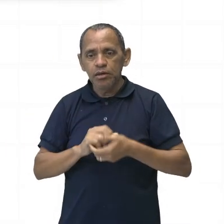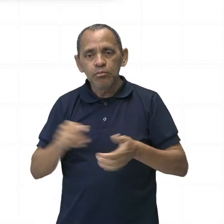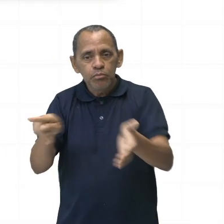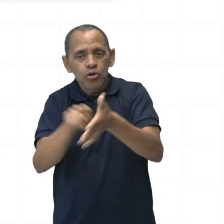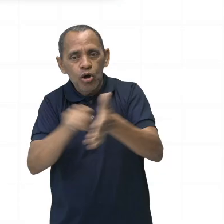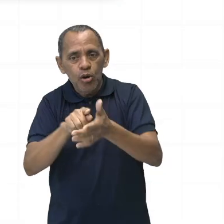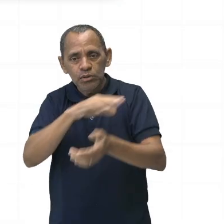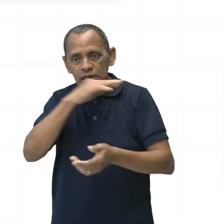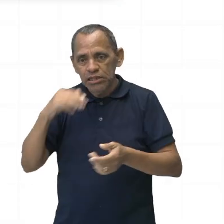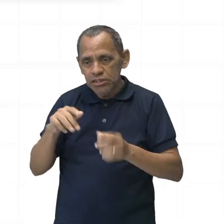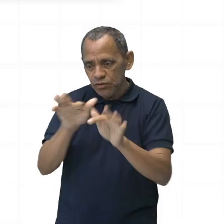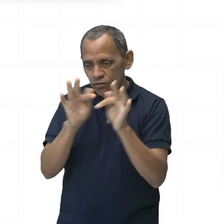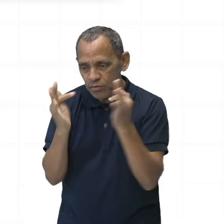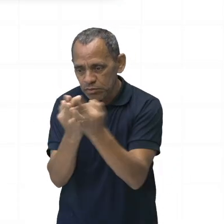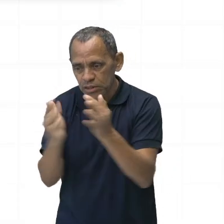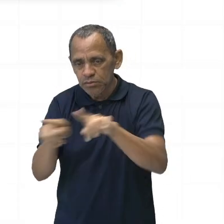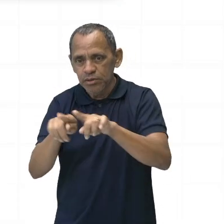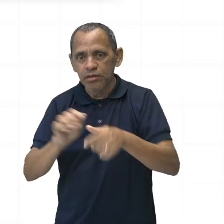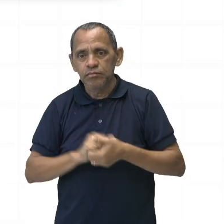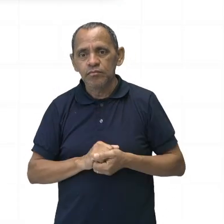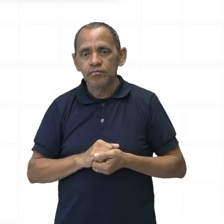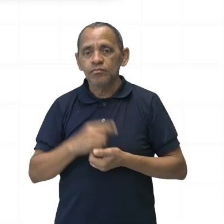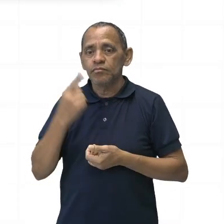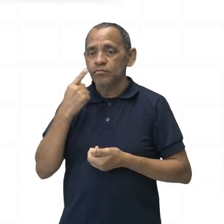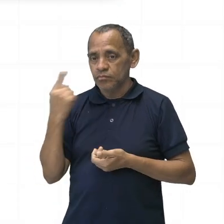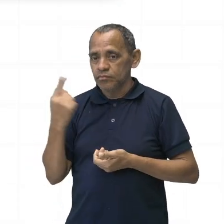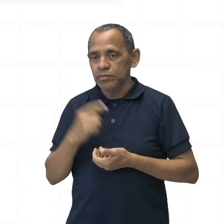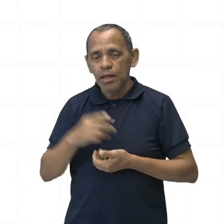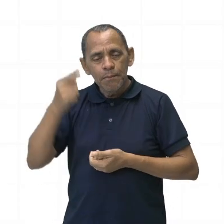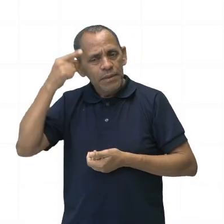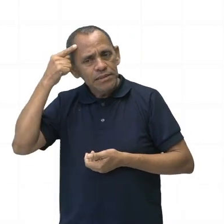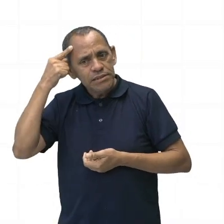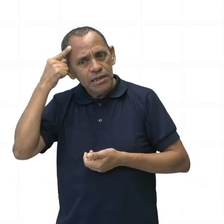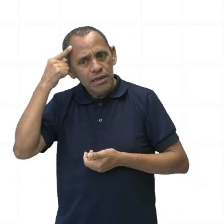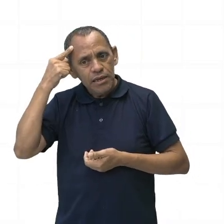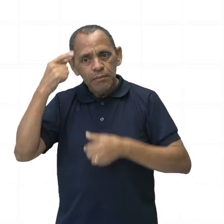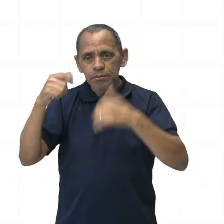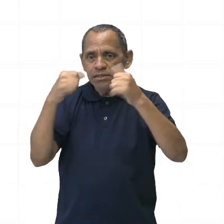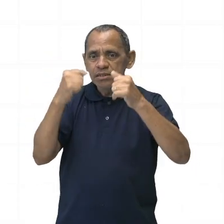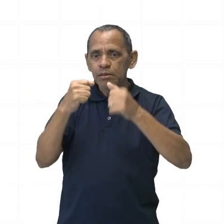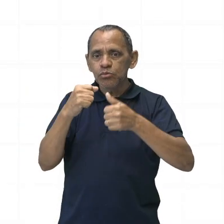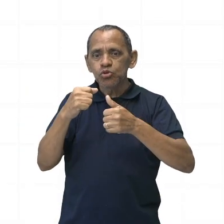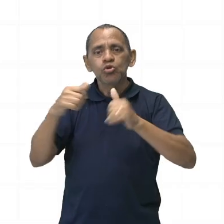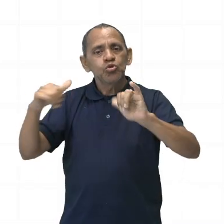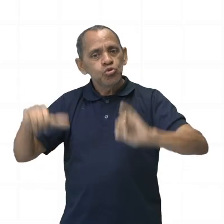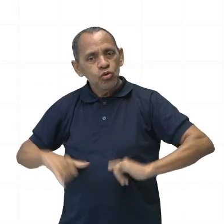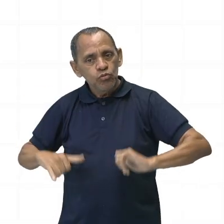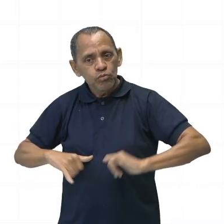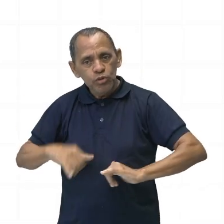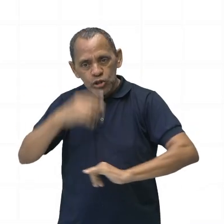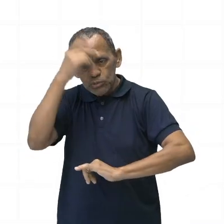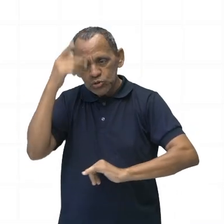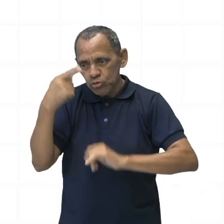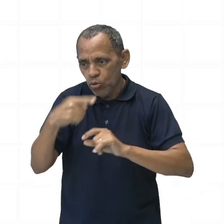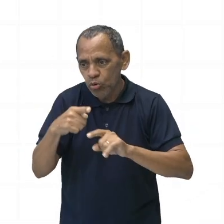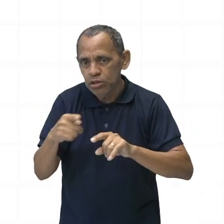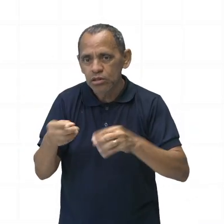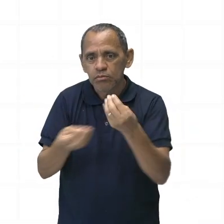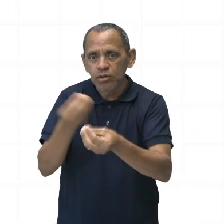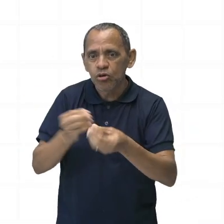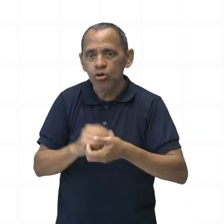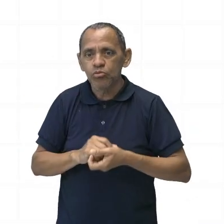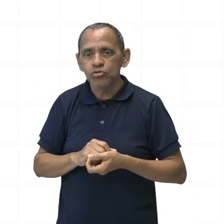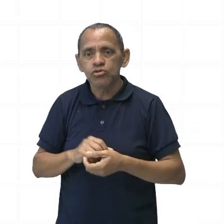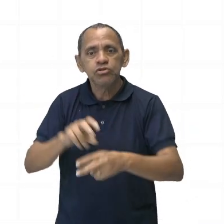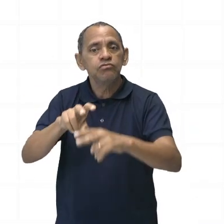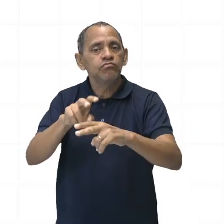E aqui, gente, pensar nisso é pensar que o sofrimento alheio do outro é, portanto, um encontro